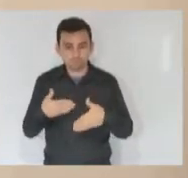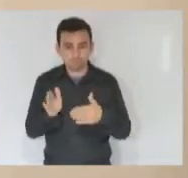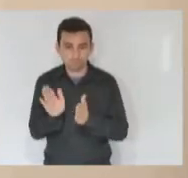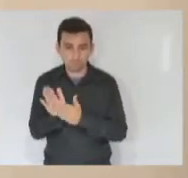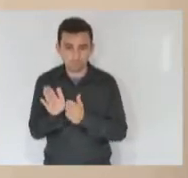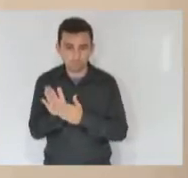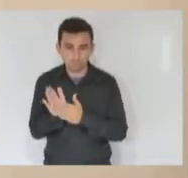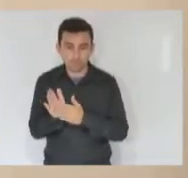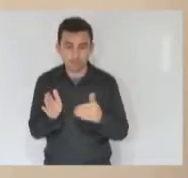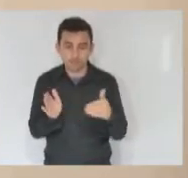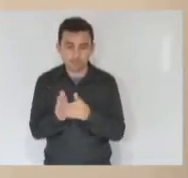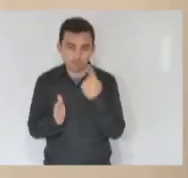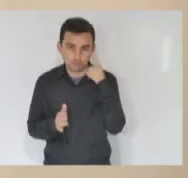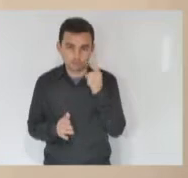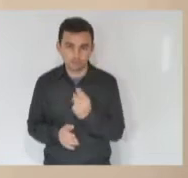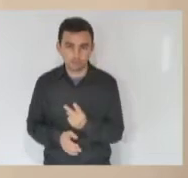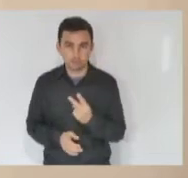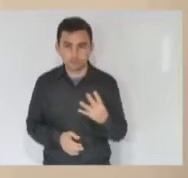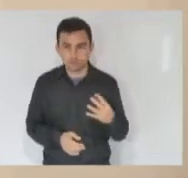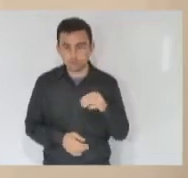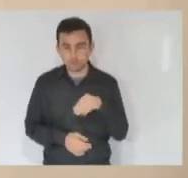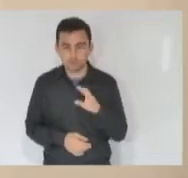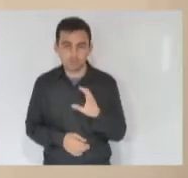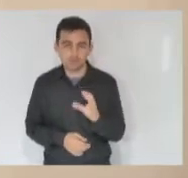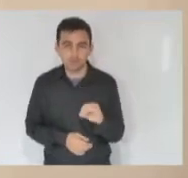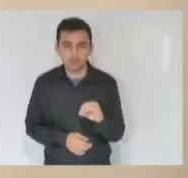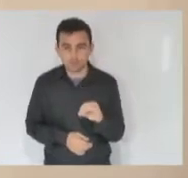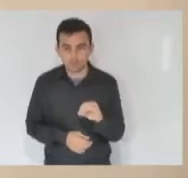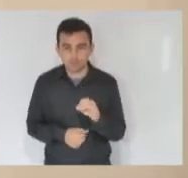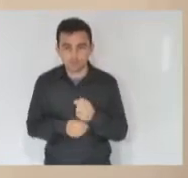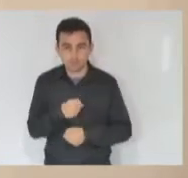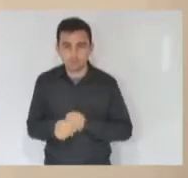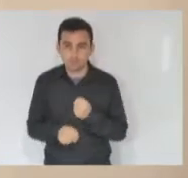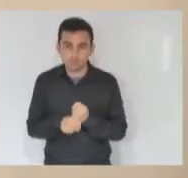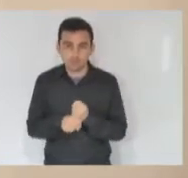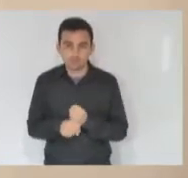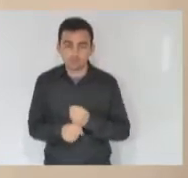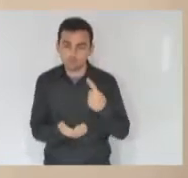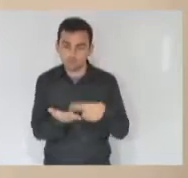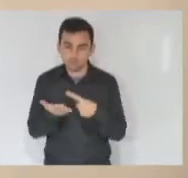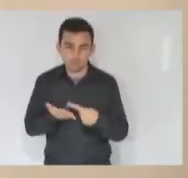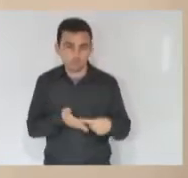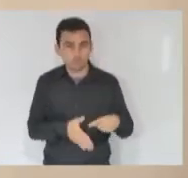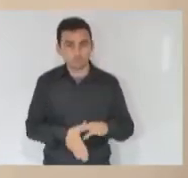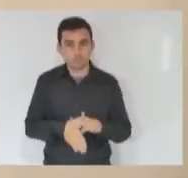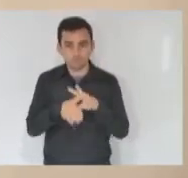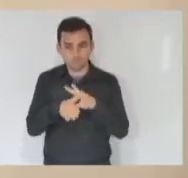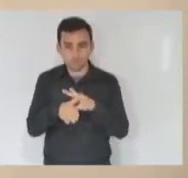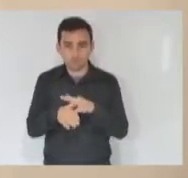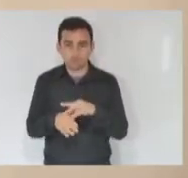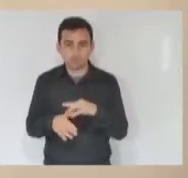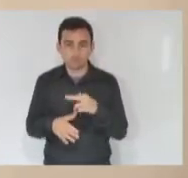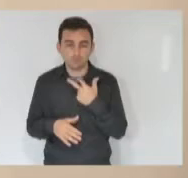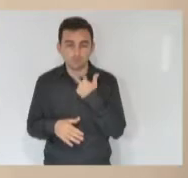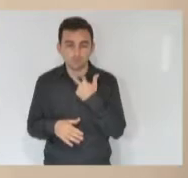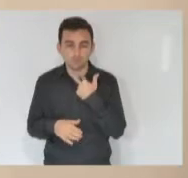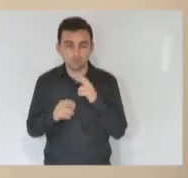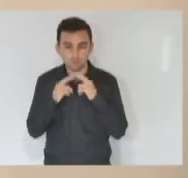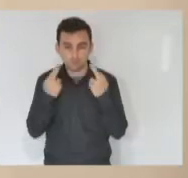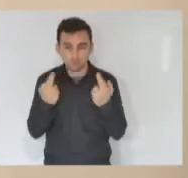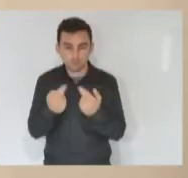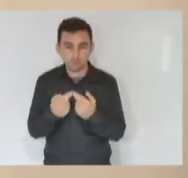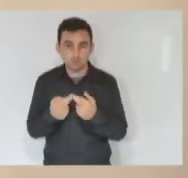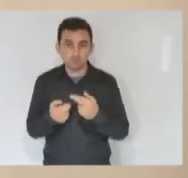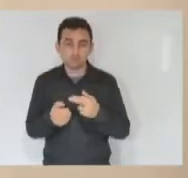proposições até o dia 24 de março do corrente ano, conforme acordo de líderes, requer a não realização da sessão plenária ordinária da